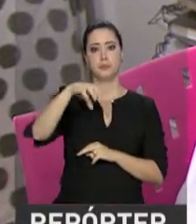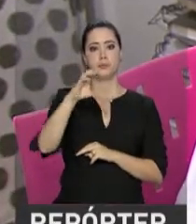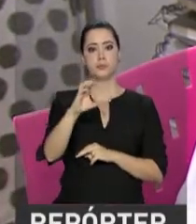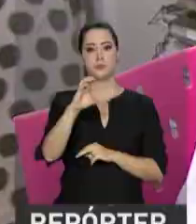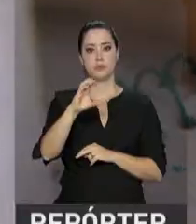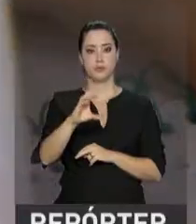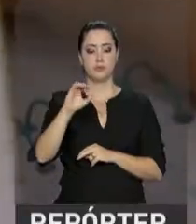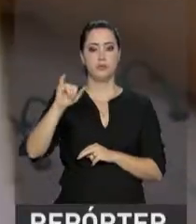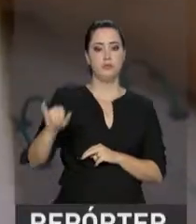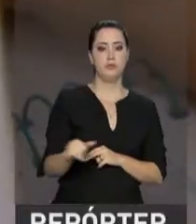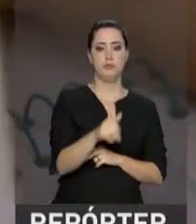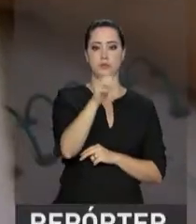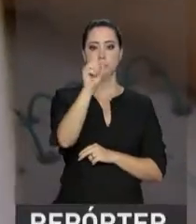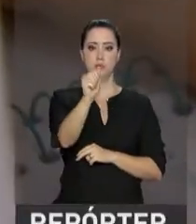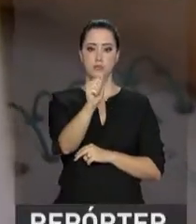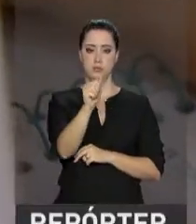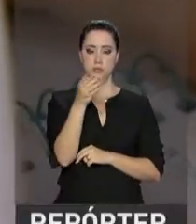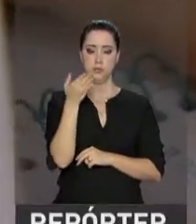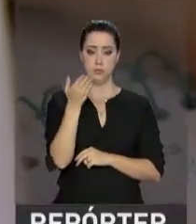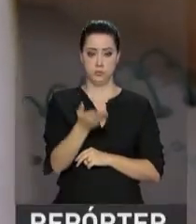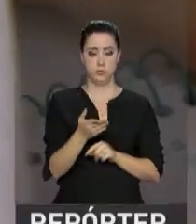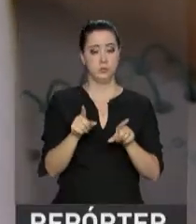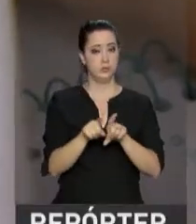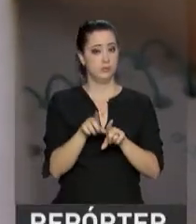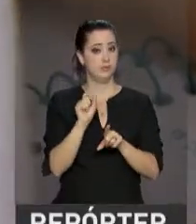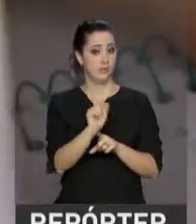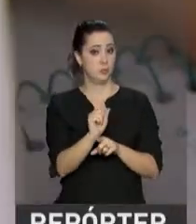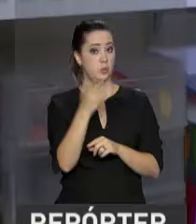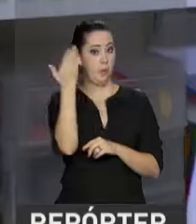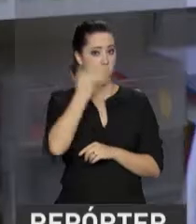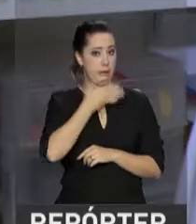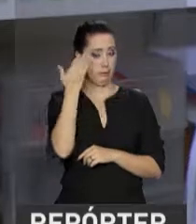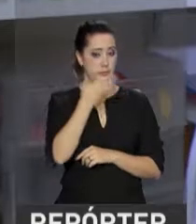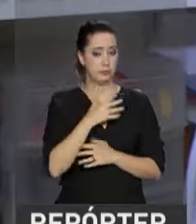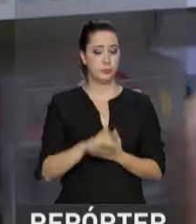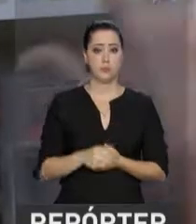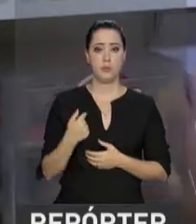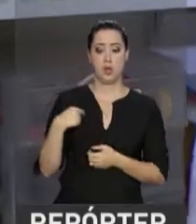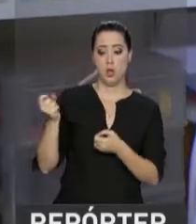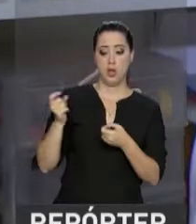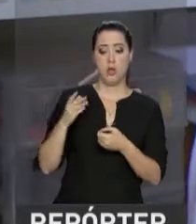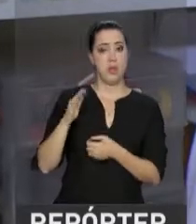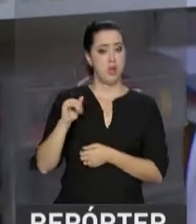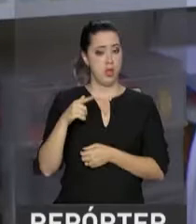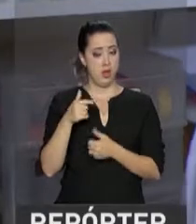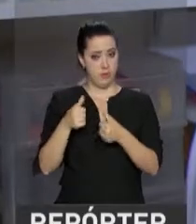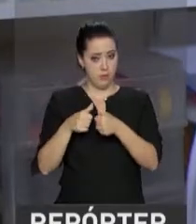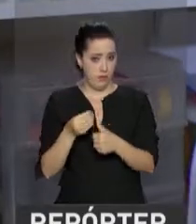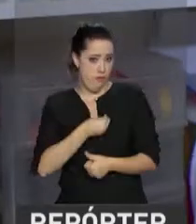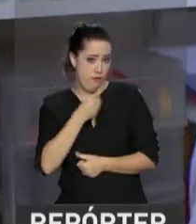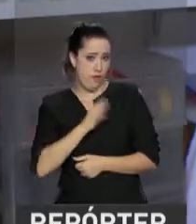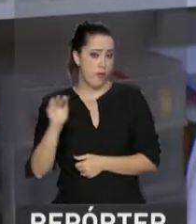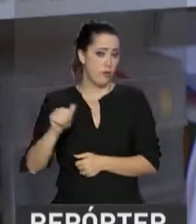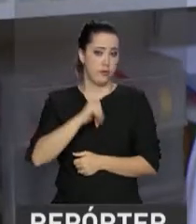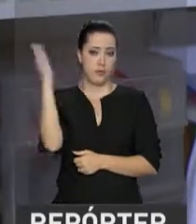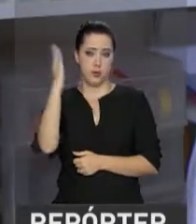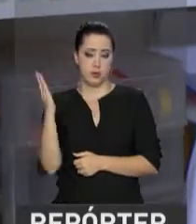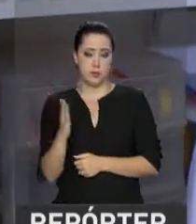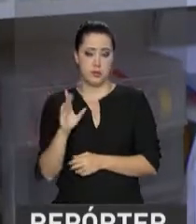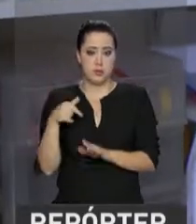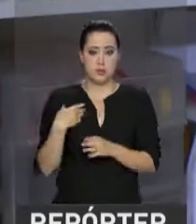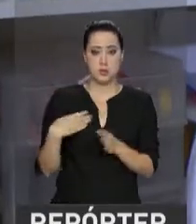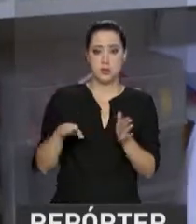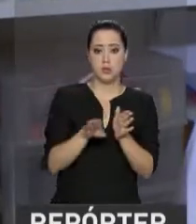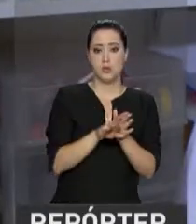de competências de jovens e adultos ou seja quando eu voltei porque morei fora eu percebi que seja uma alternativa